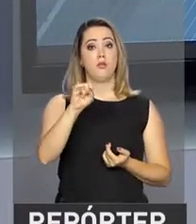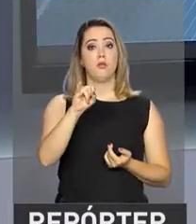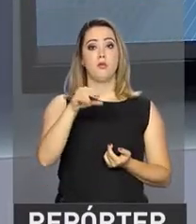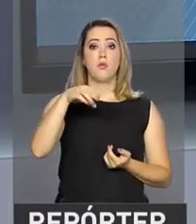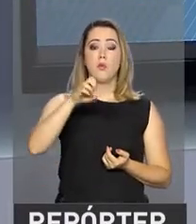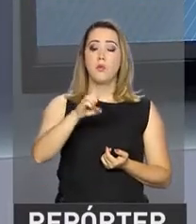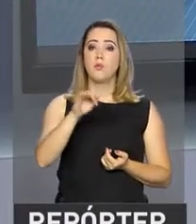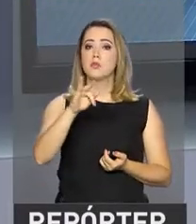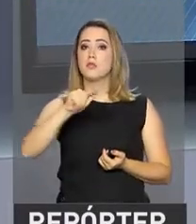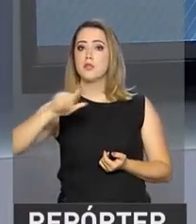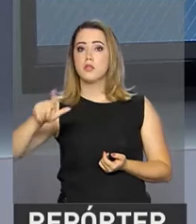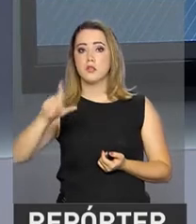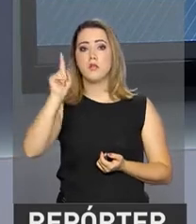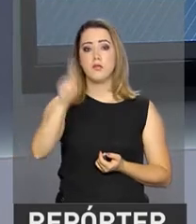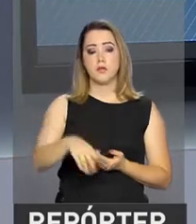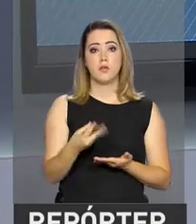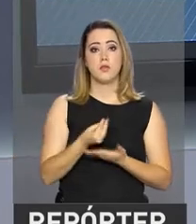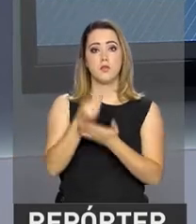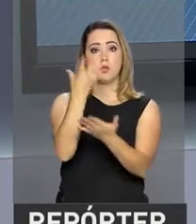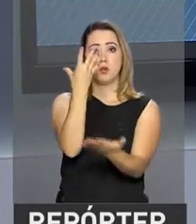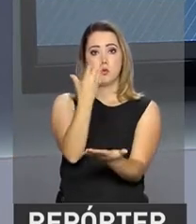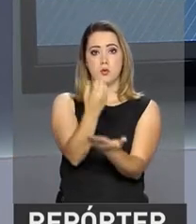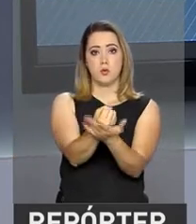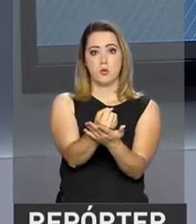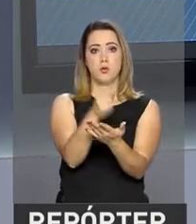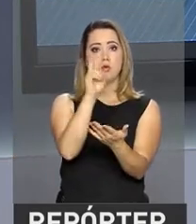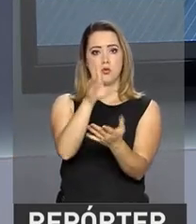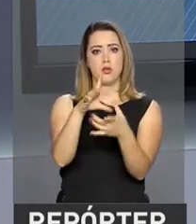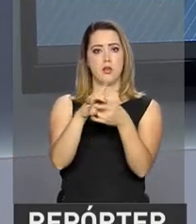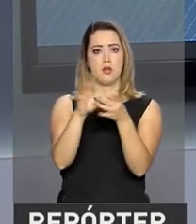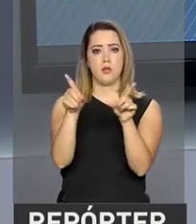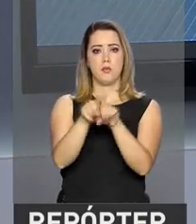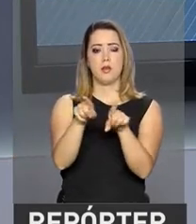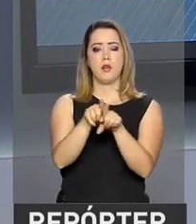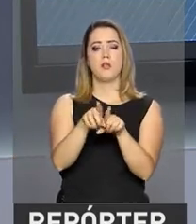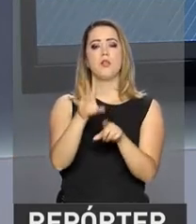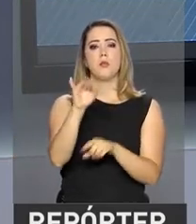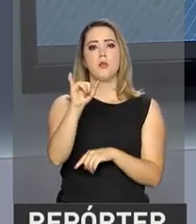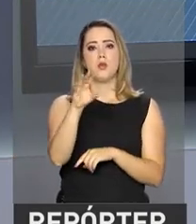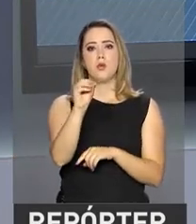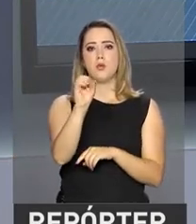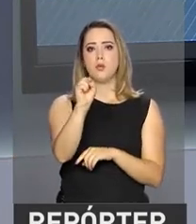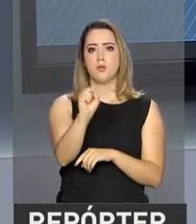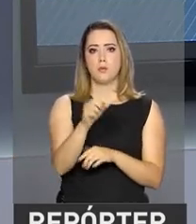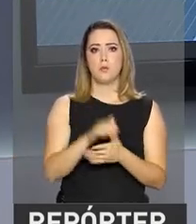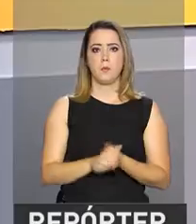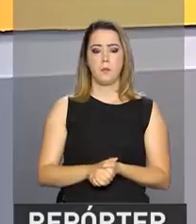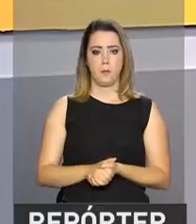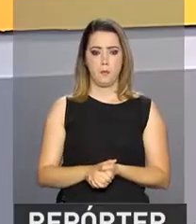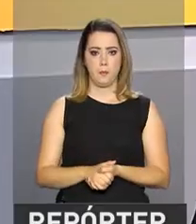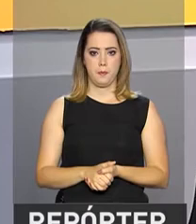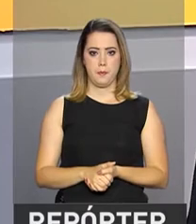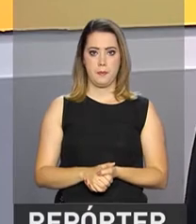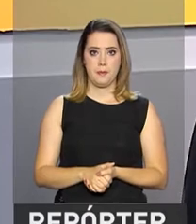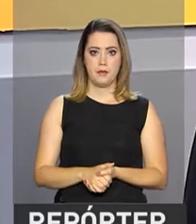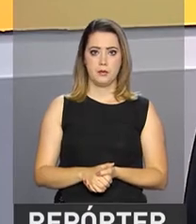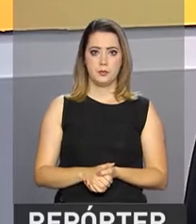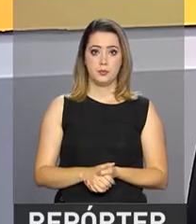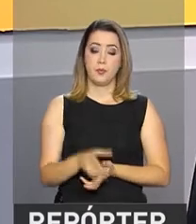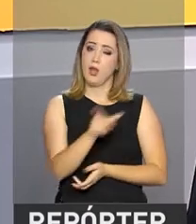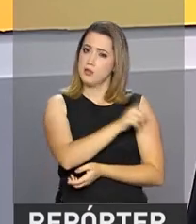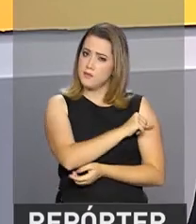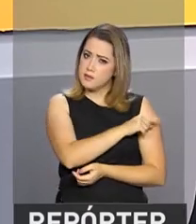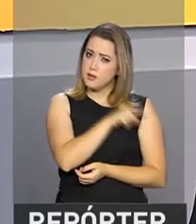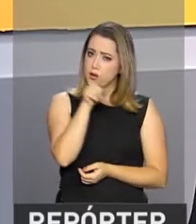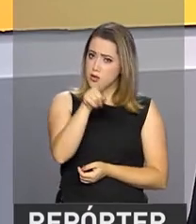android e usado na maioria dos celulares logo será liberado para o s usado nos iphones as vacinas do